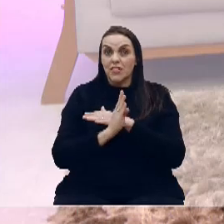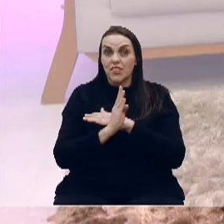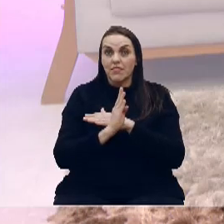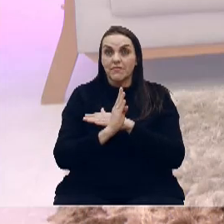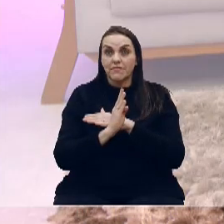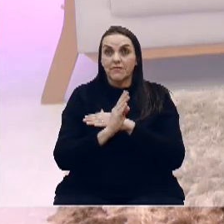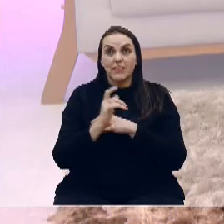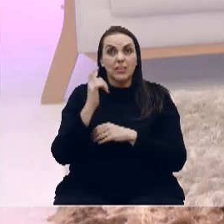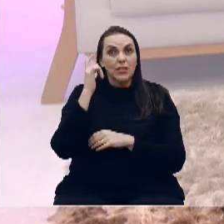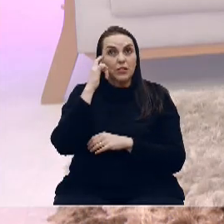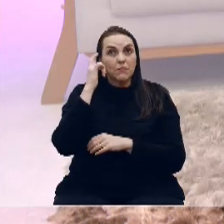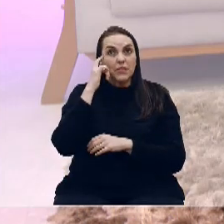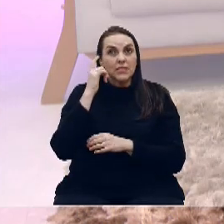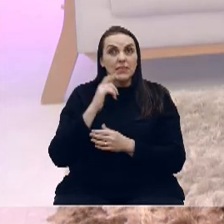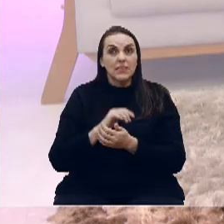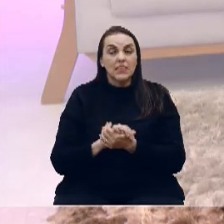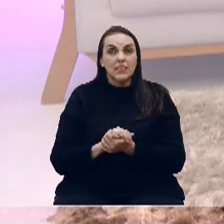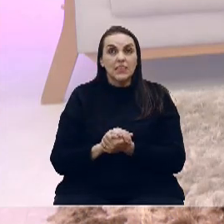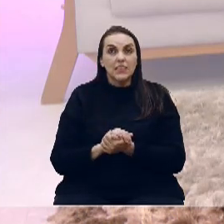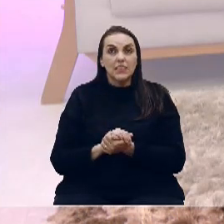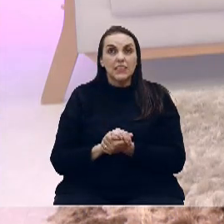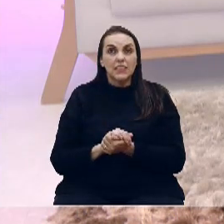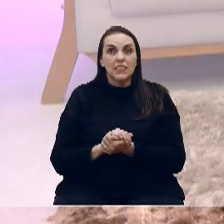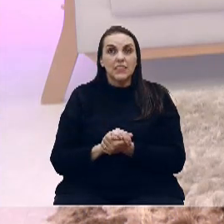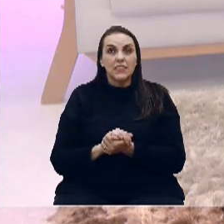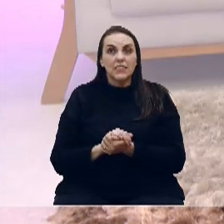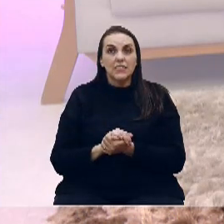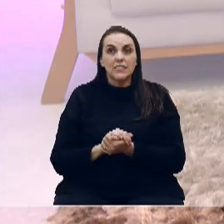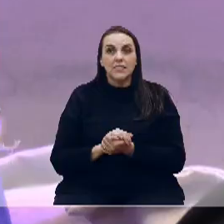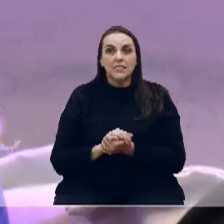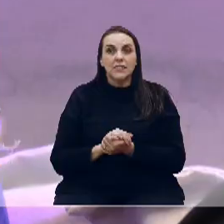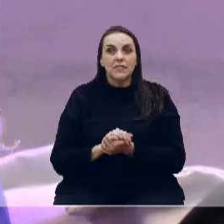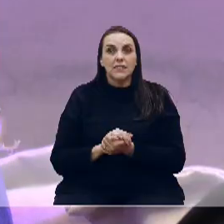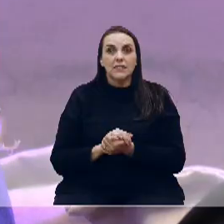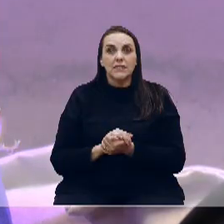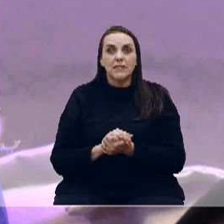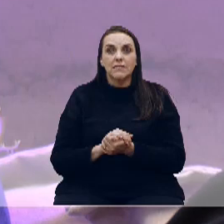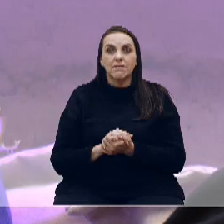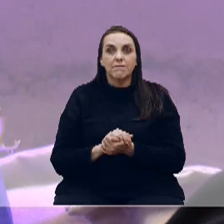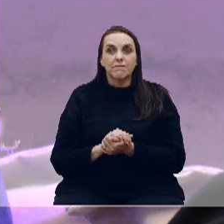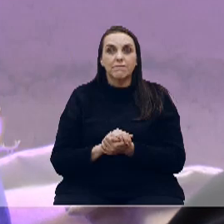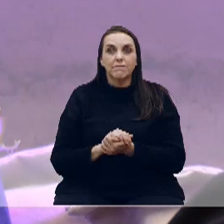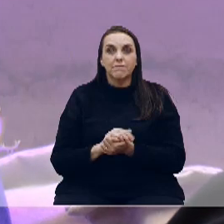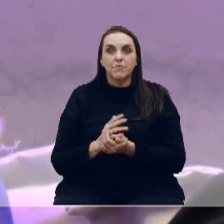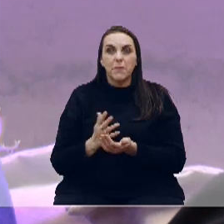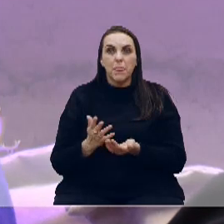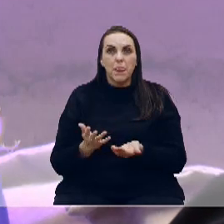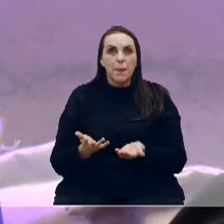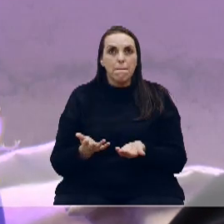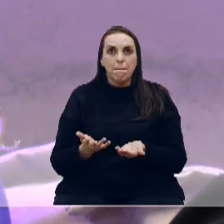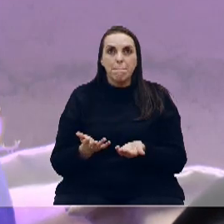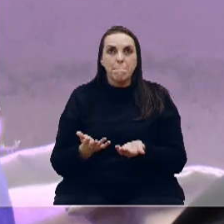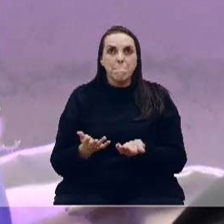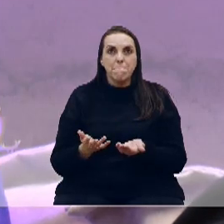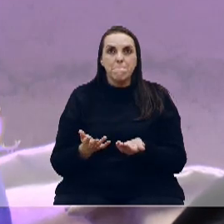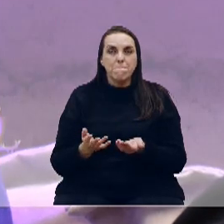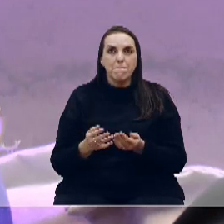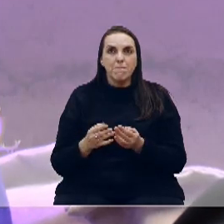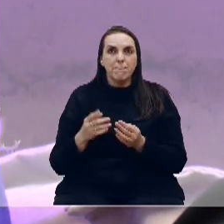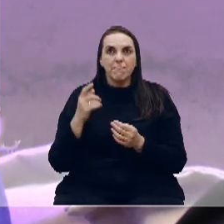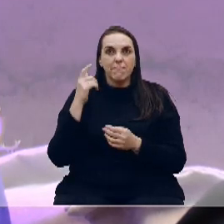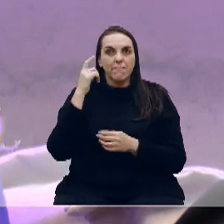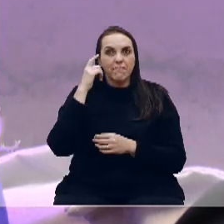uma empresa de turismo ou uma empresa que faça viagens para longe. Porque até então eu